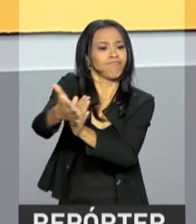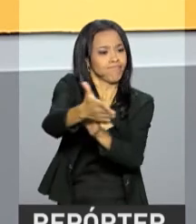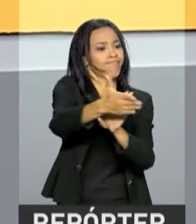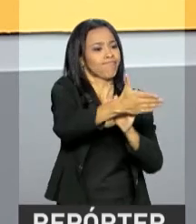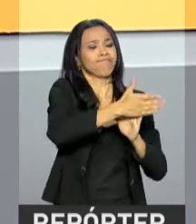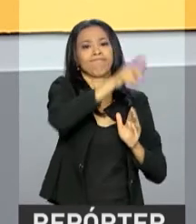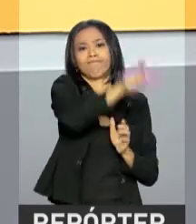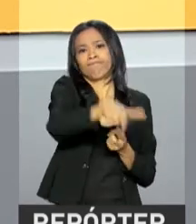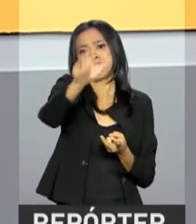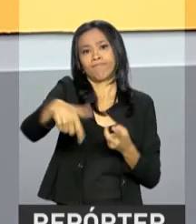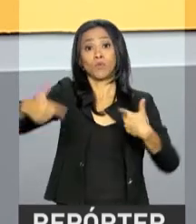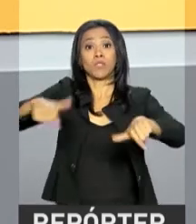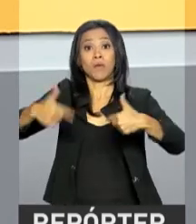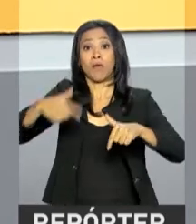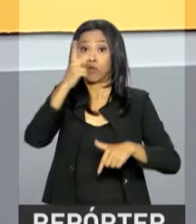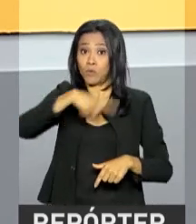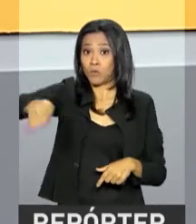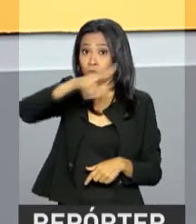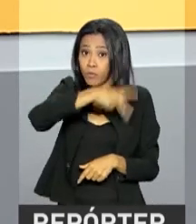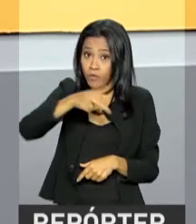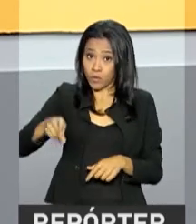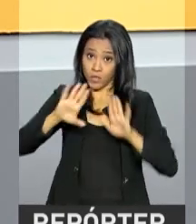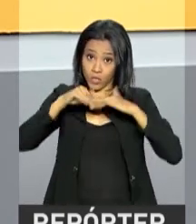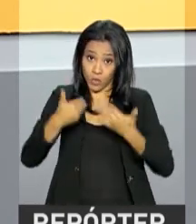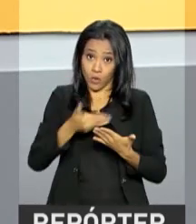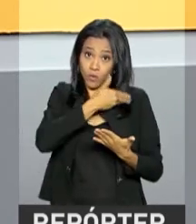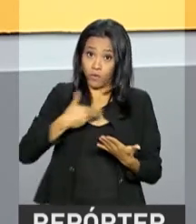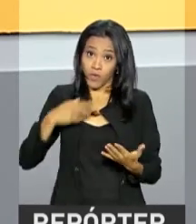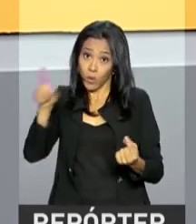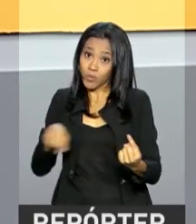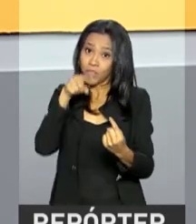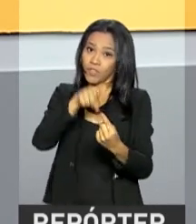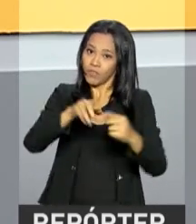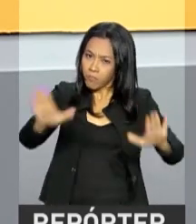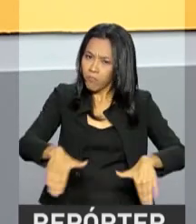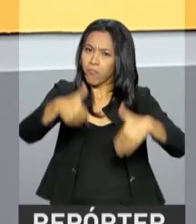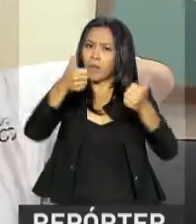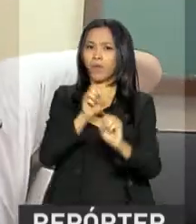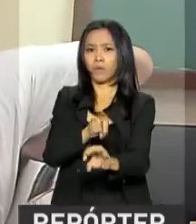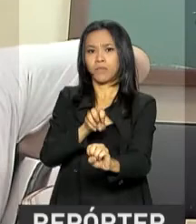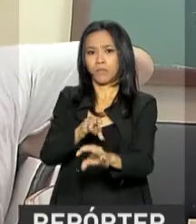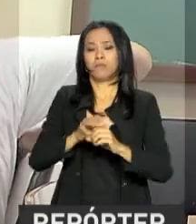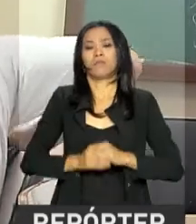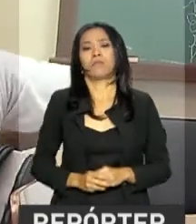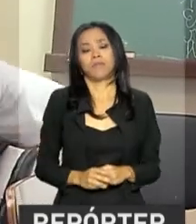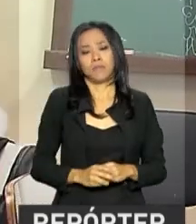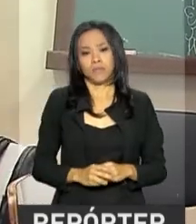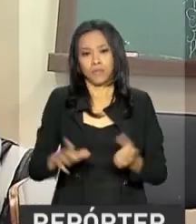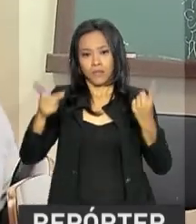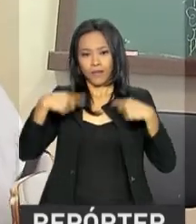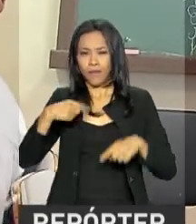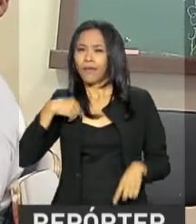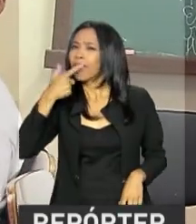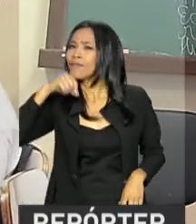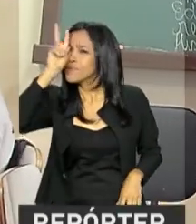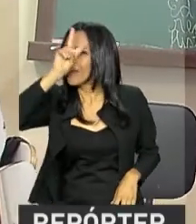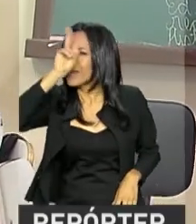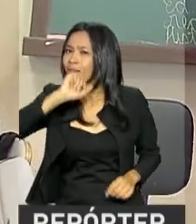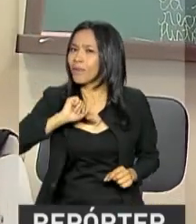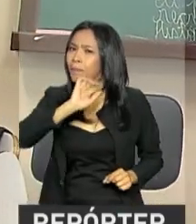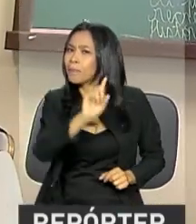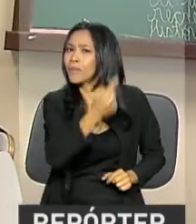professores de escolas públicas que ajudem na melhoria do ensino quem não se lembra da primeira